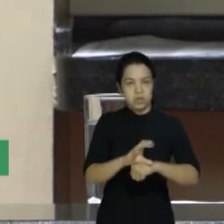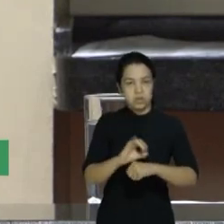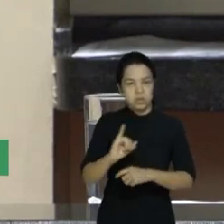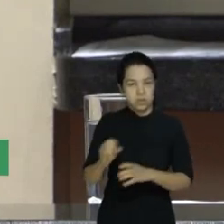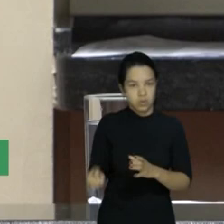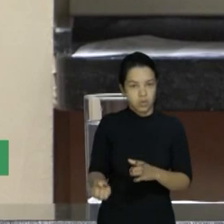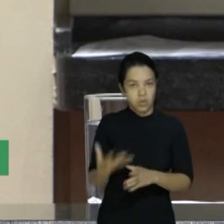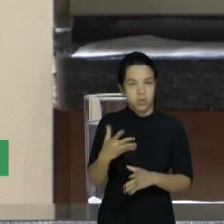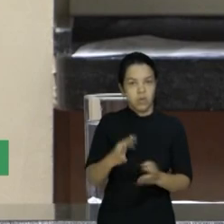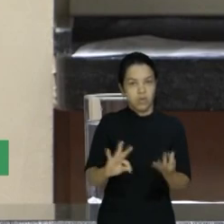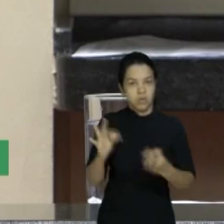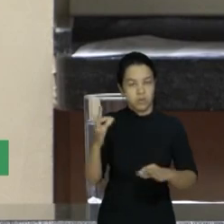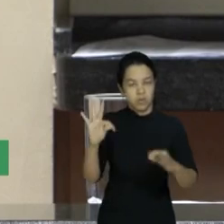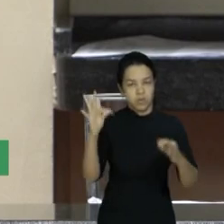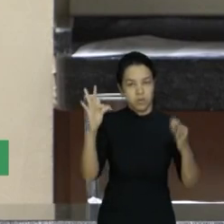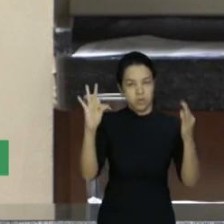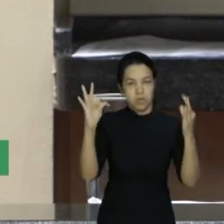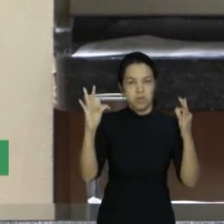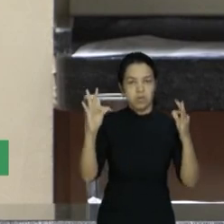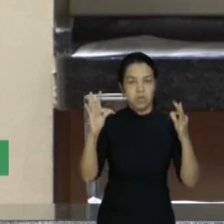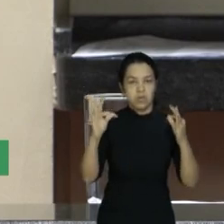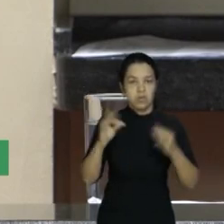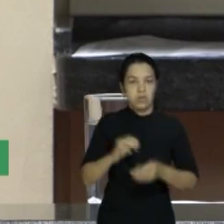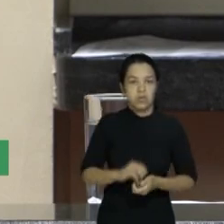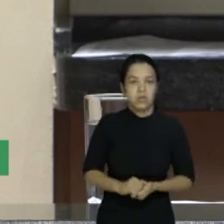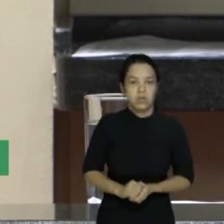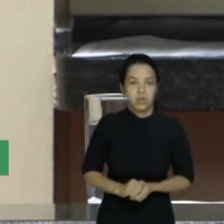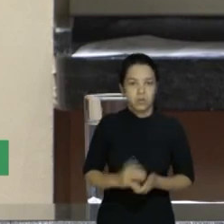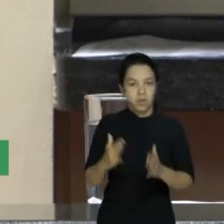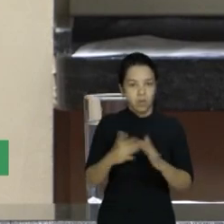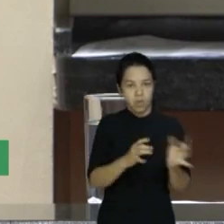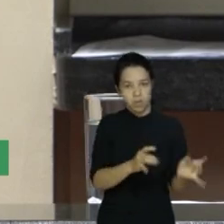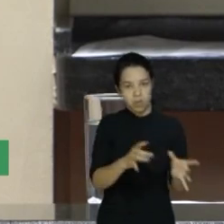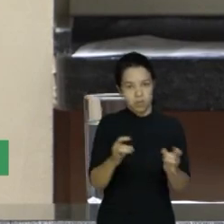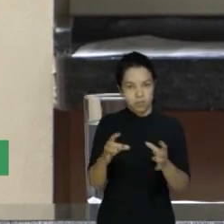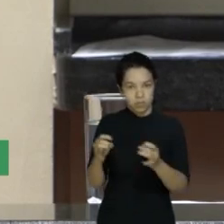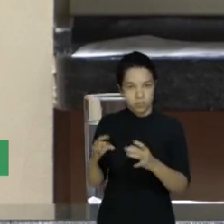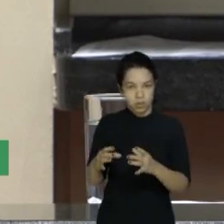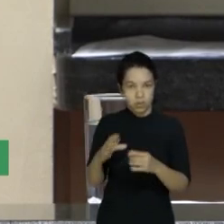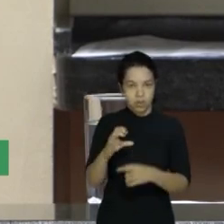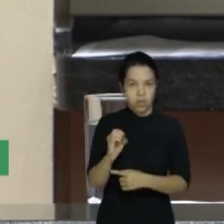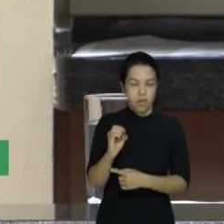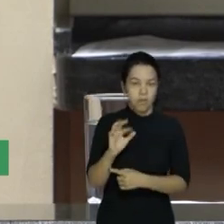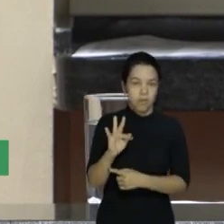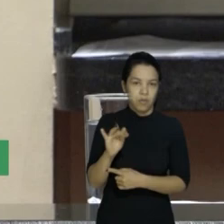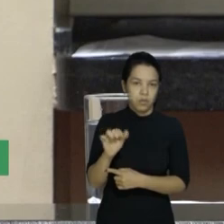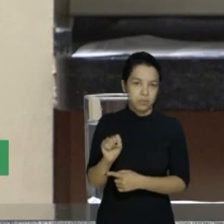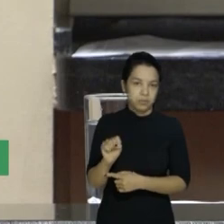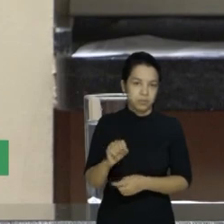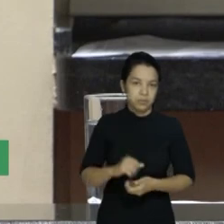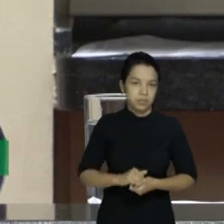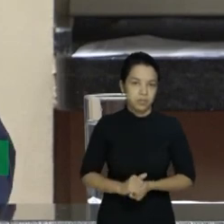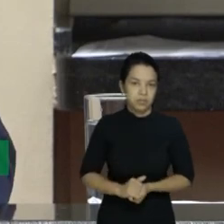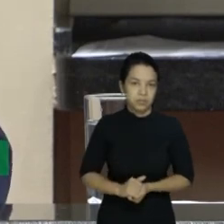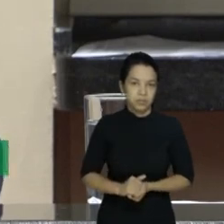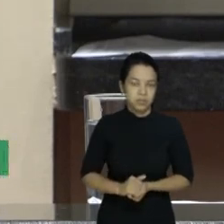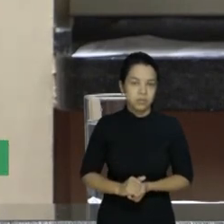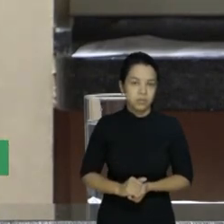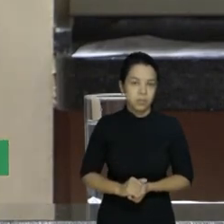e Tecnologia dos Corretores de Imóveis, COFET. E eu, que